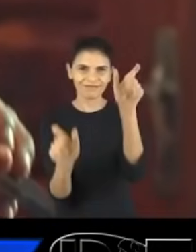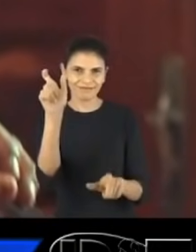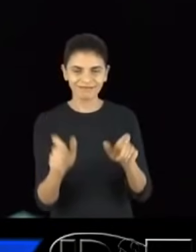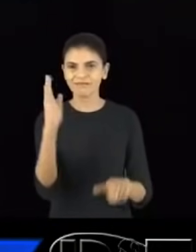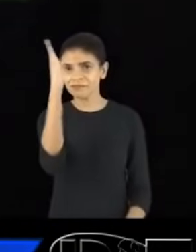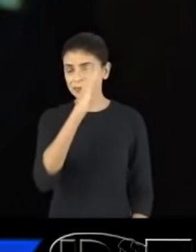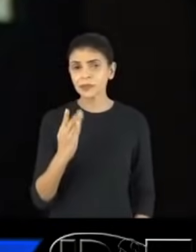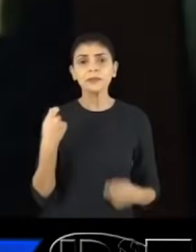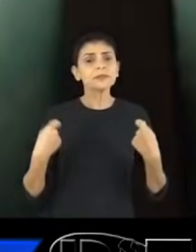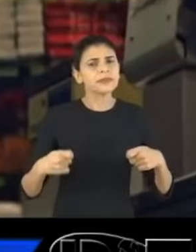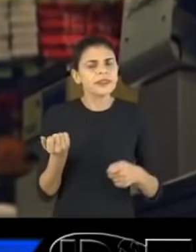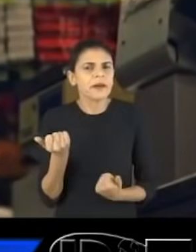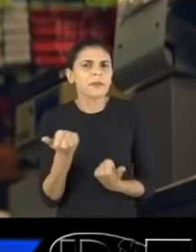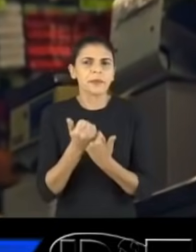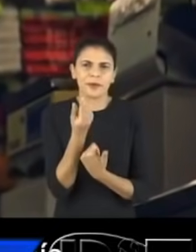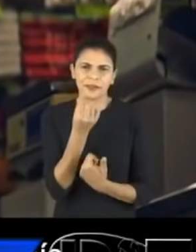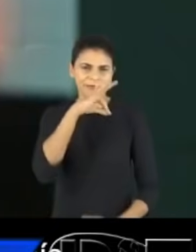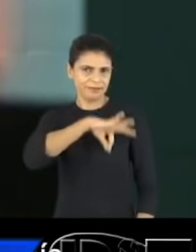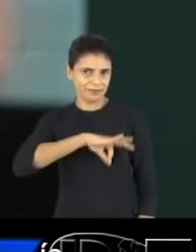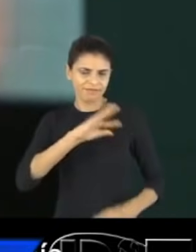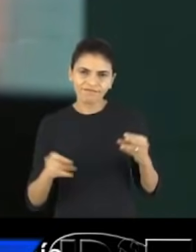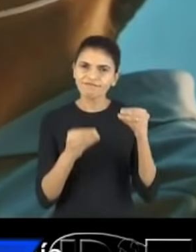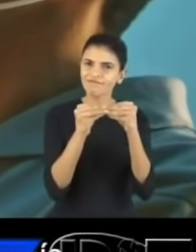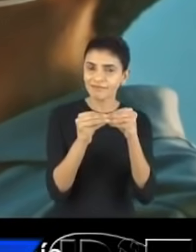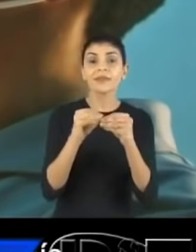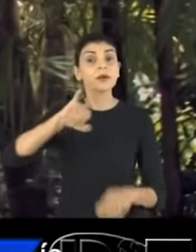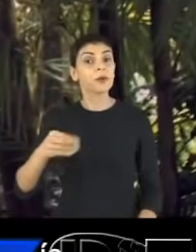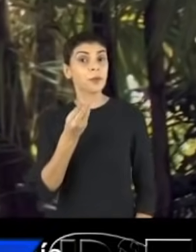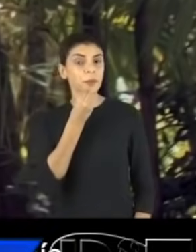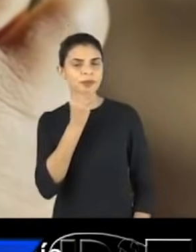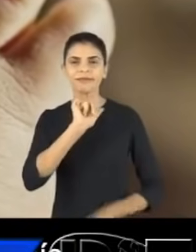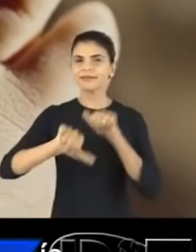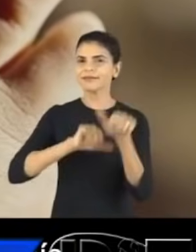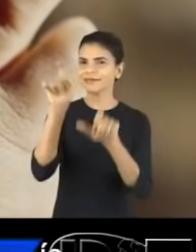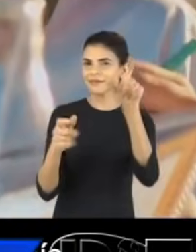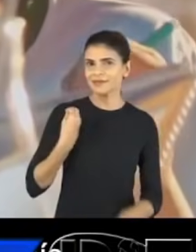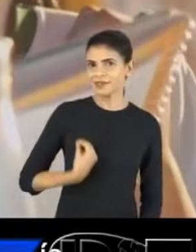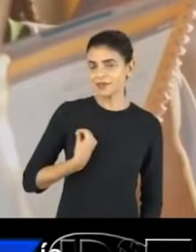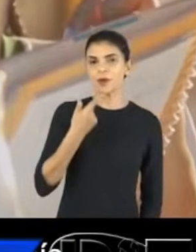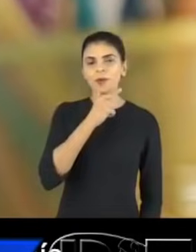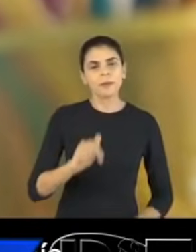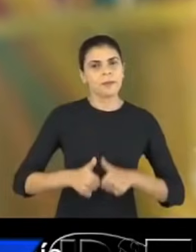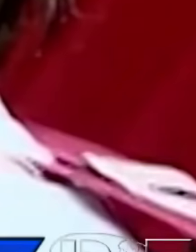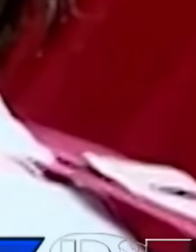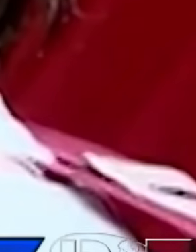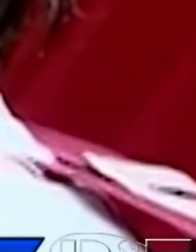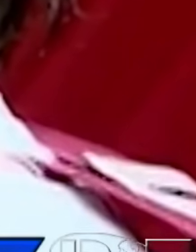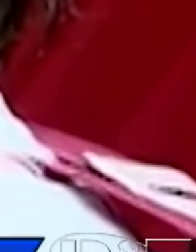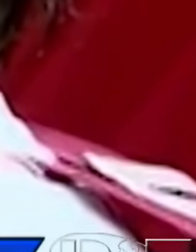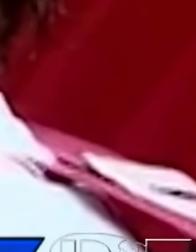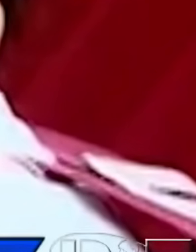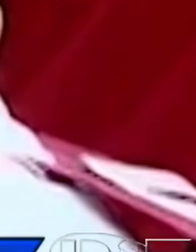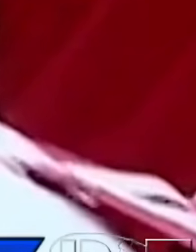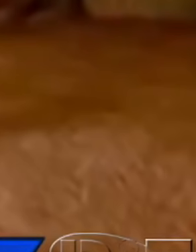aqueles que precisam de apoio e oportunidades. Uma força necessária para transformar vidas e desenvolver o país. O programa terá